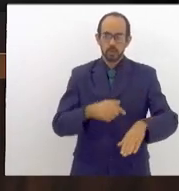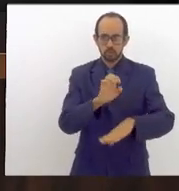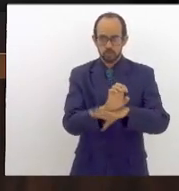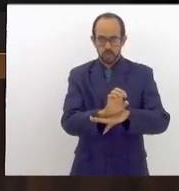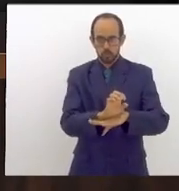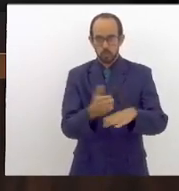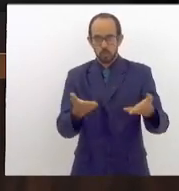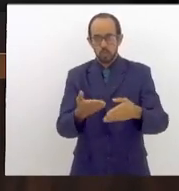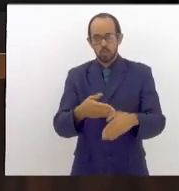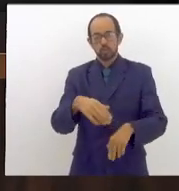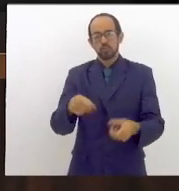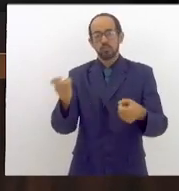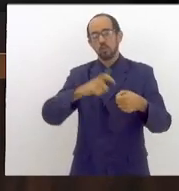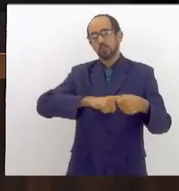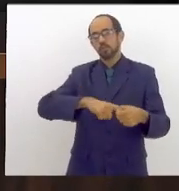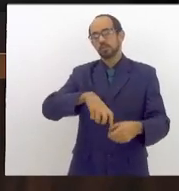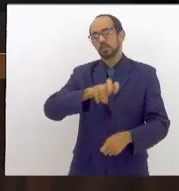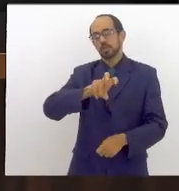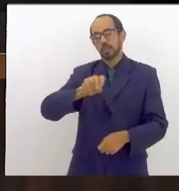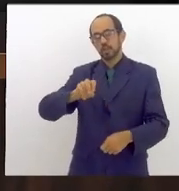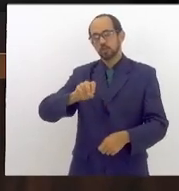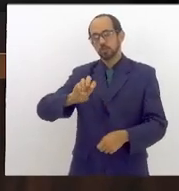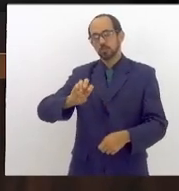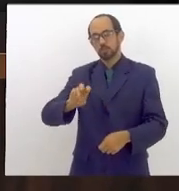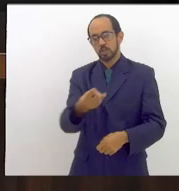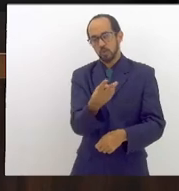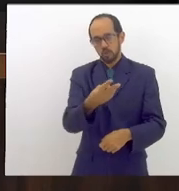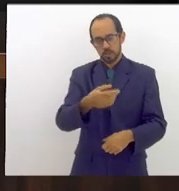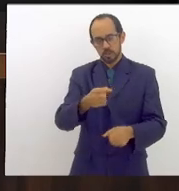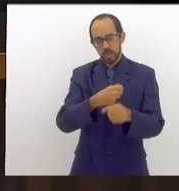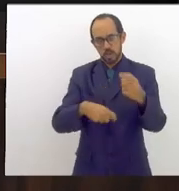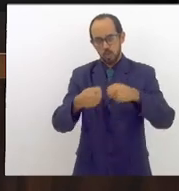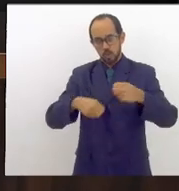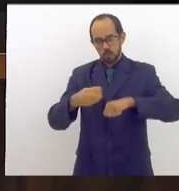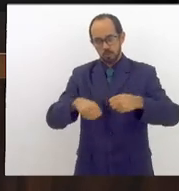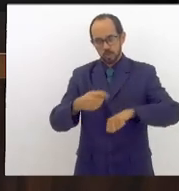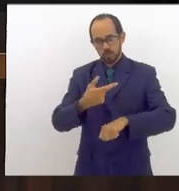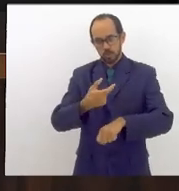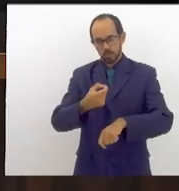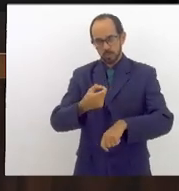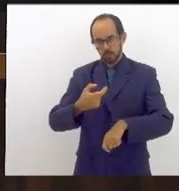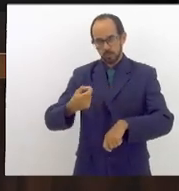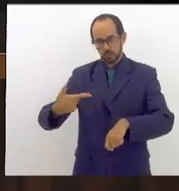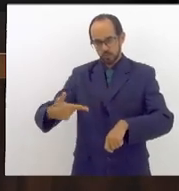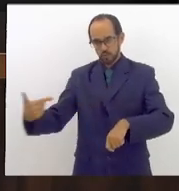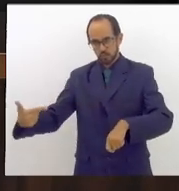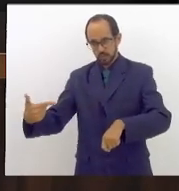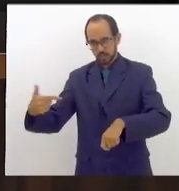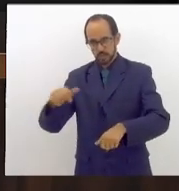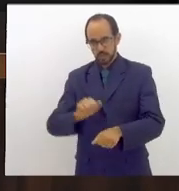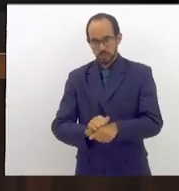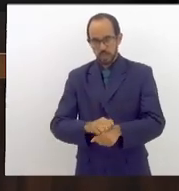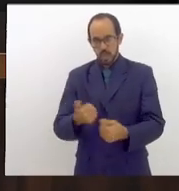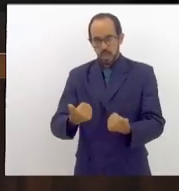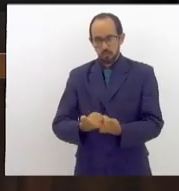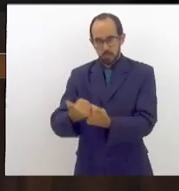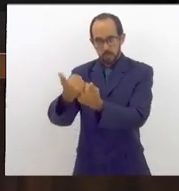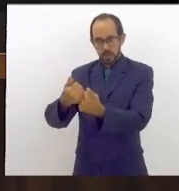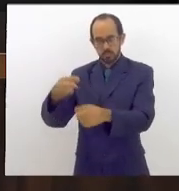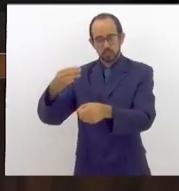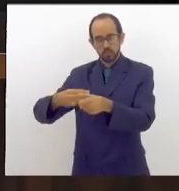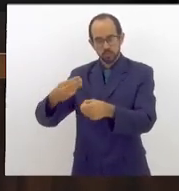500 milhões de reais da economia do ano de 2022 apoiamos municípios afetados pelas chuvas